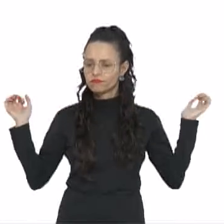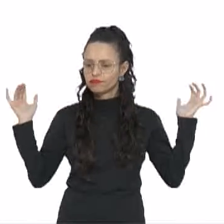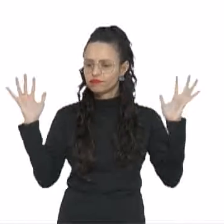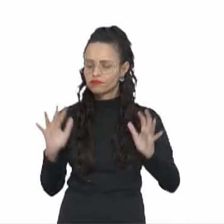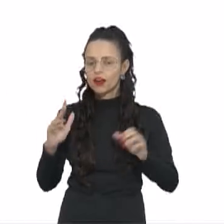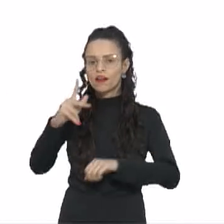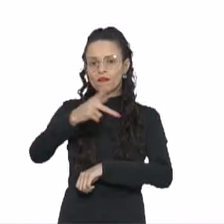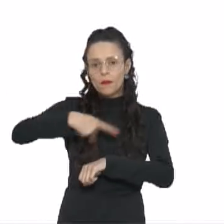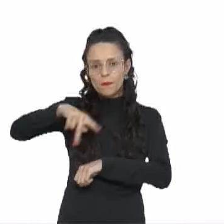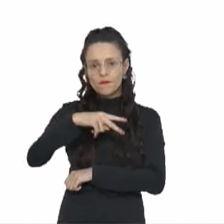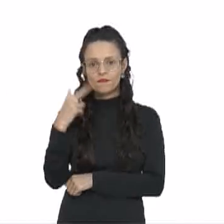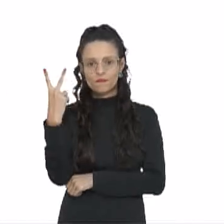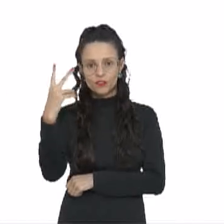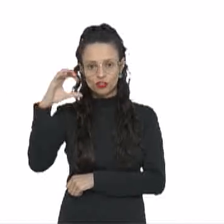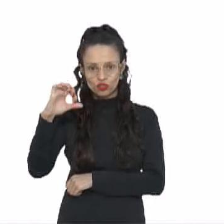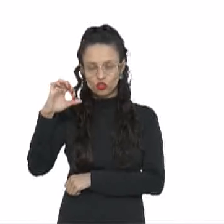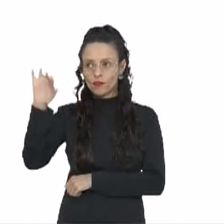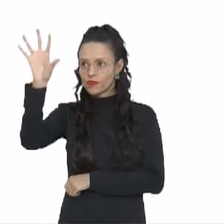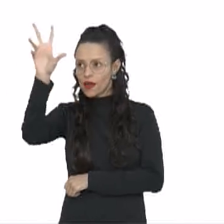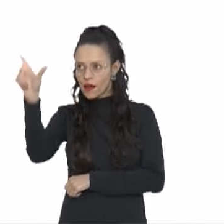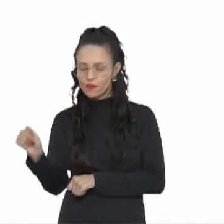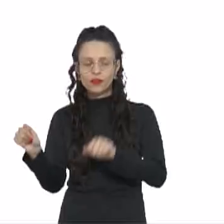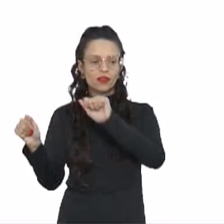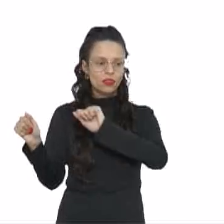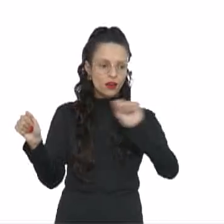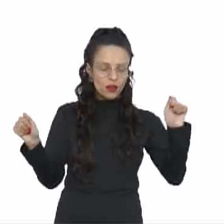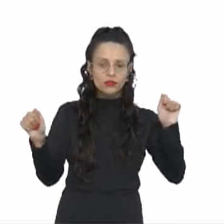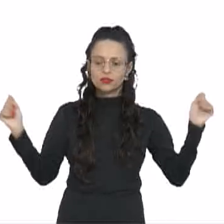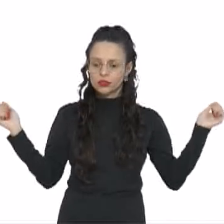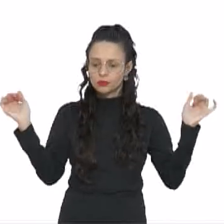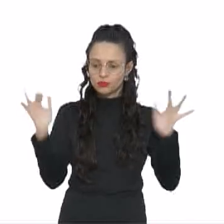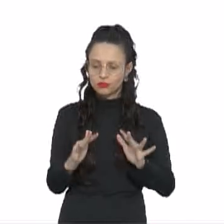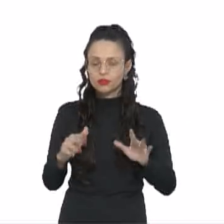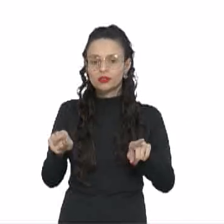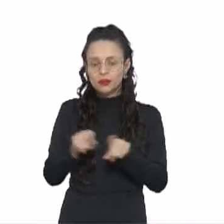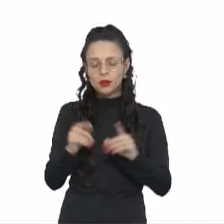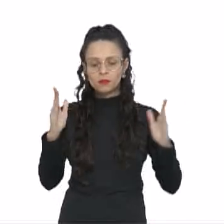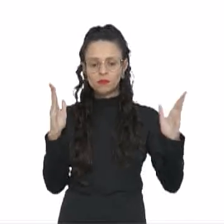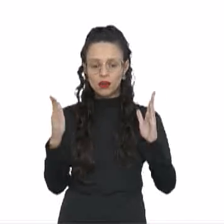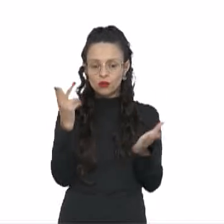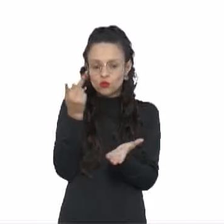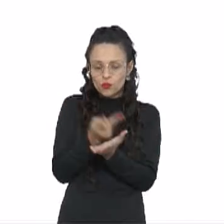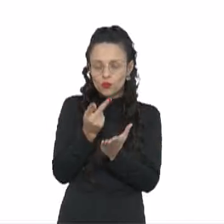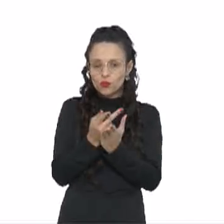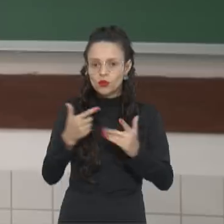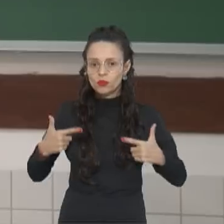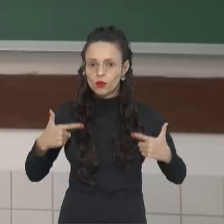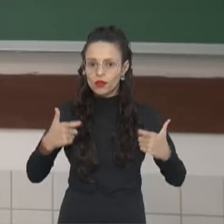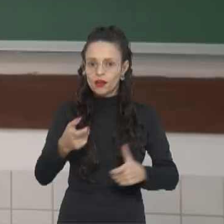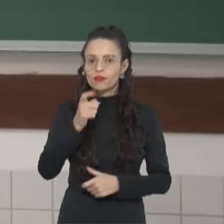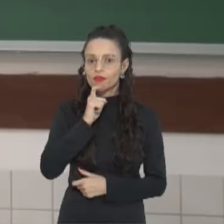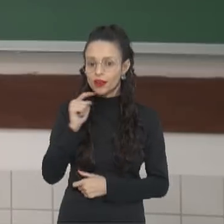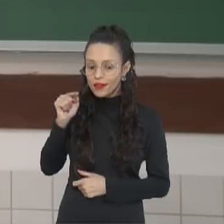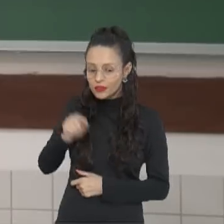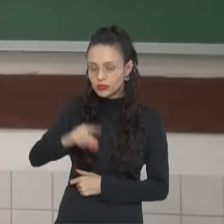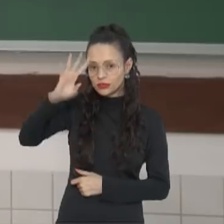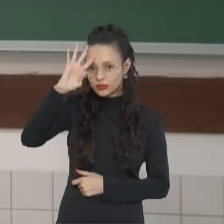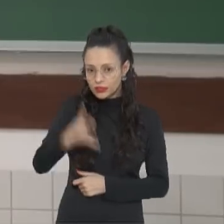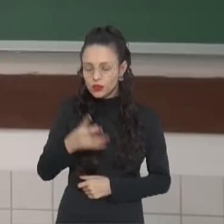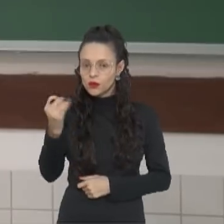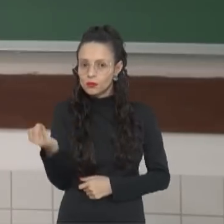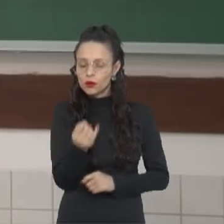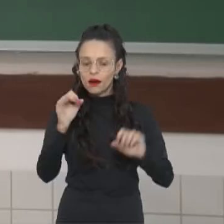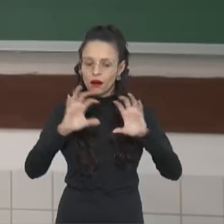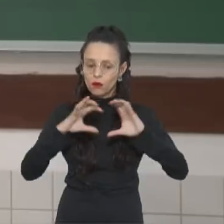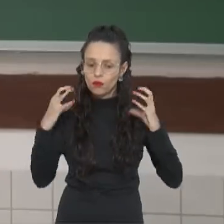da Ásia. E ela aconteceu dentro da Guerra Fria. E aí, decisões super importantes dessa